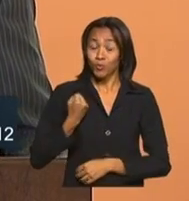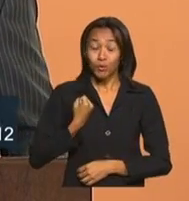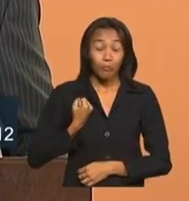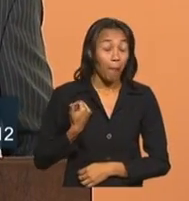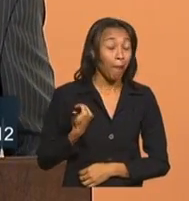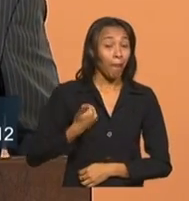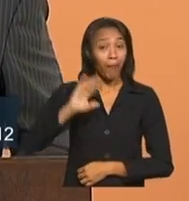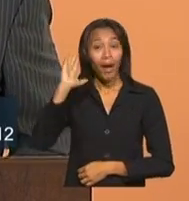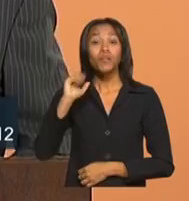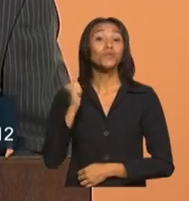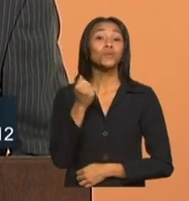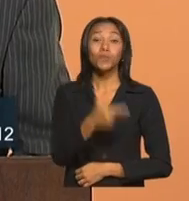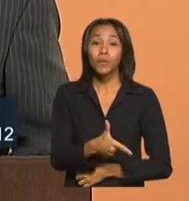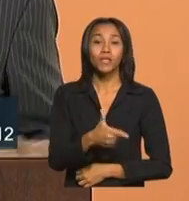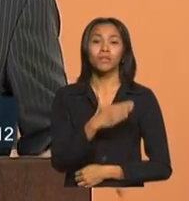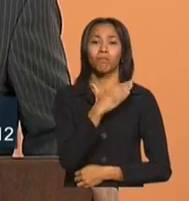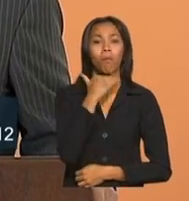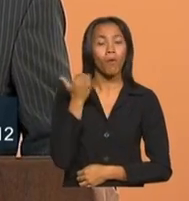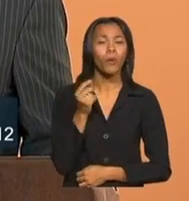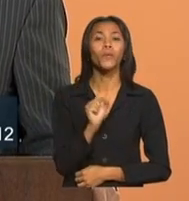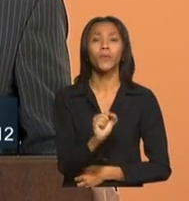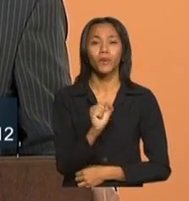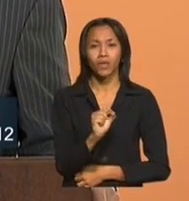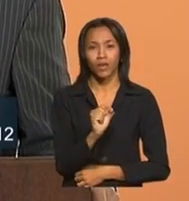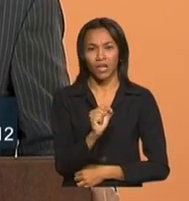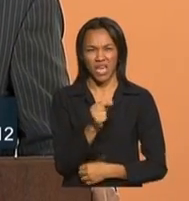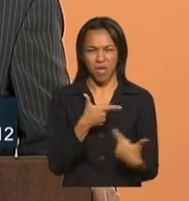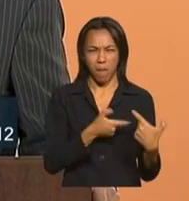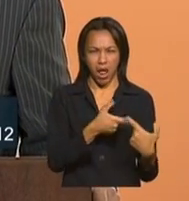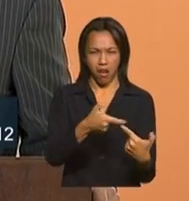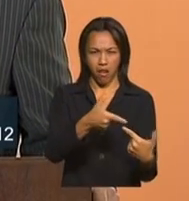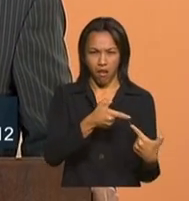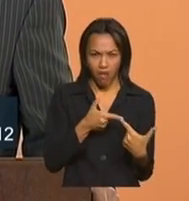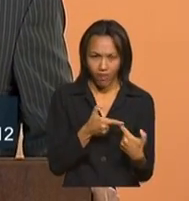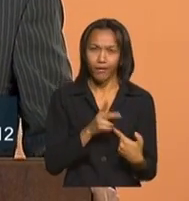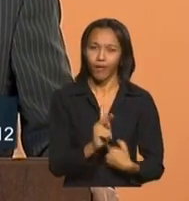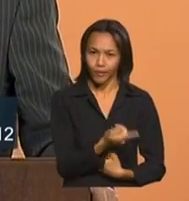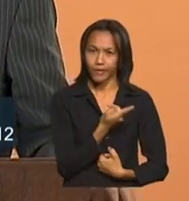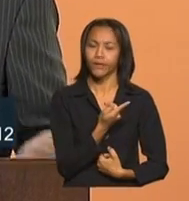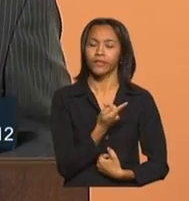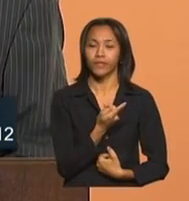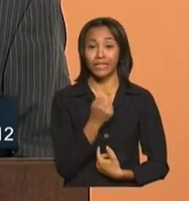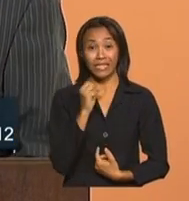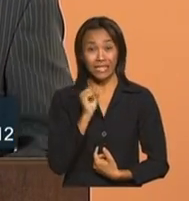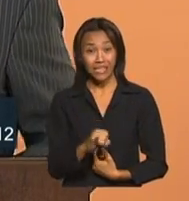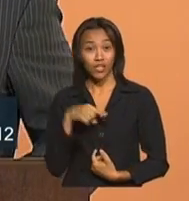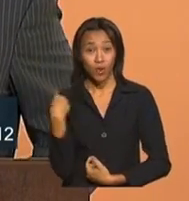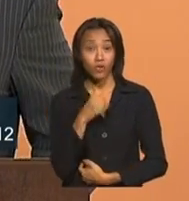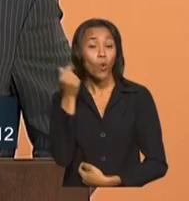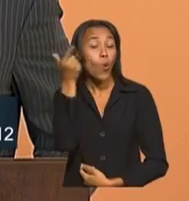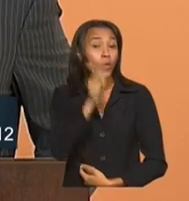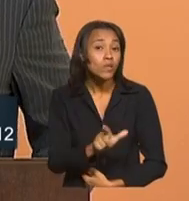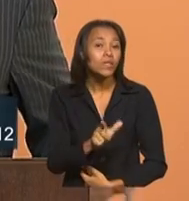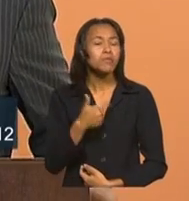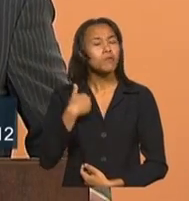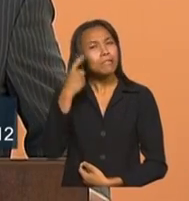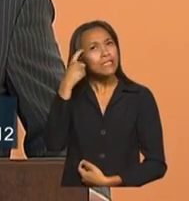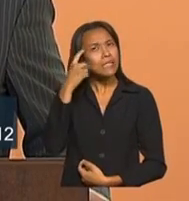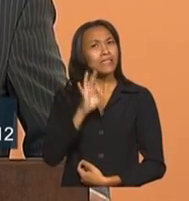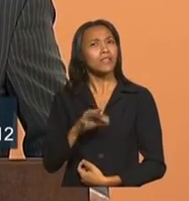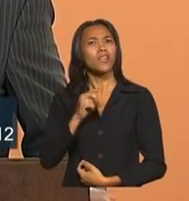Esse número é maior do que se morre em muitas guerras. Se alcançarmos, como tenho certeza de